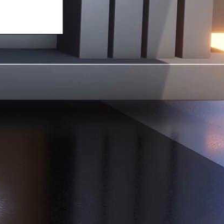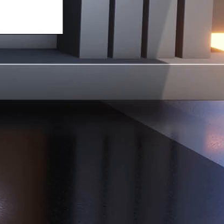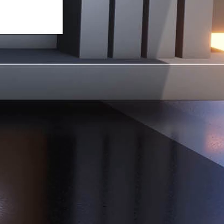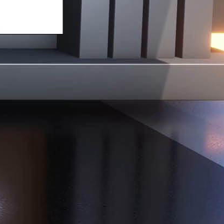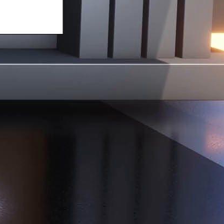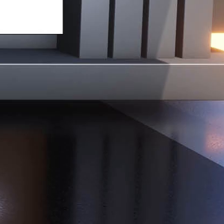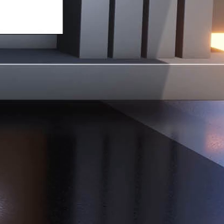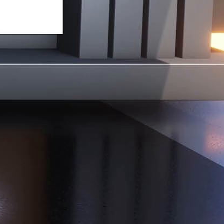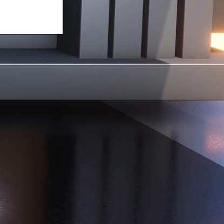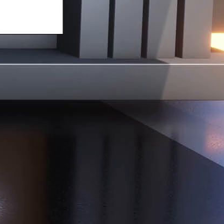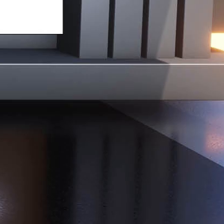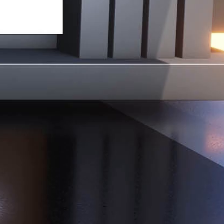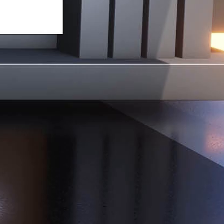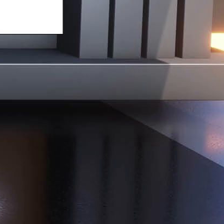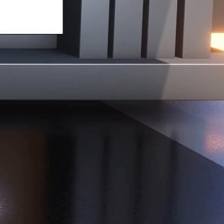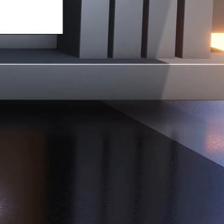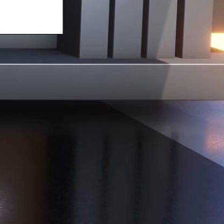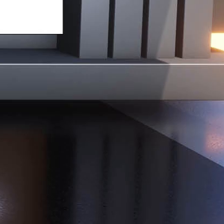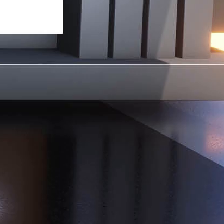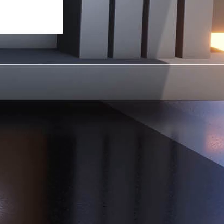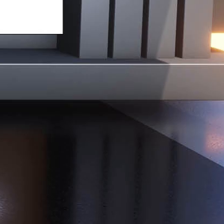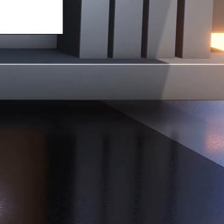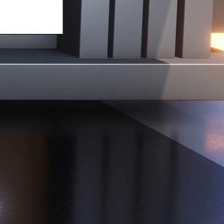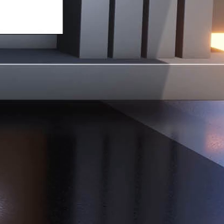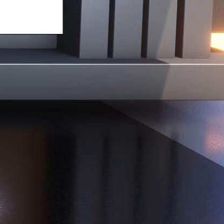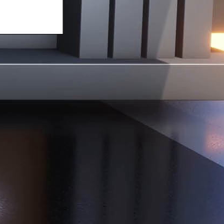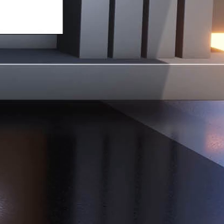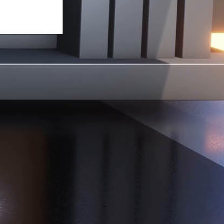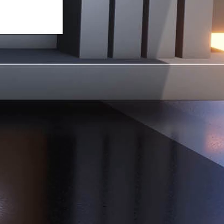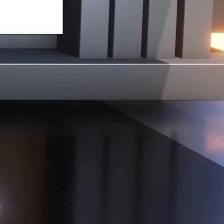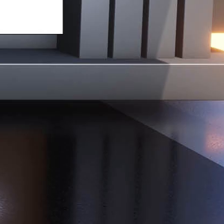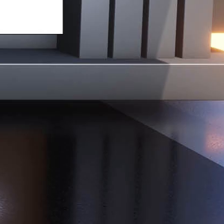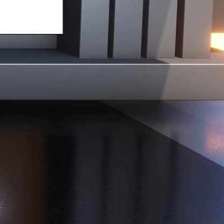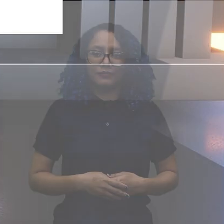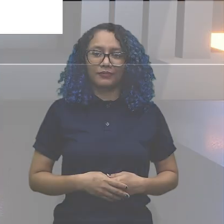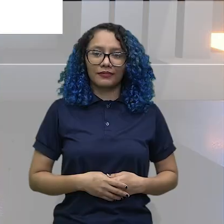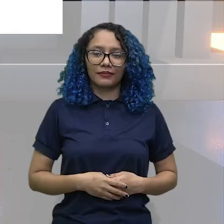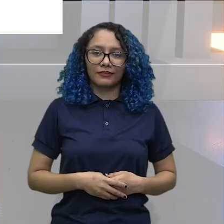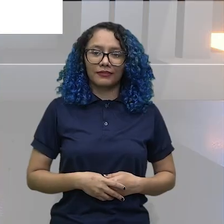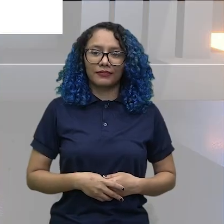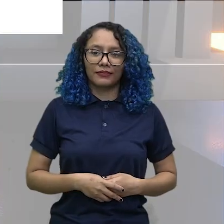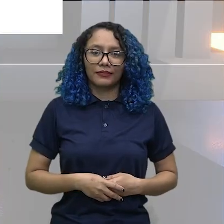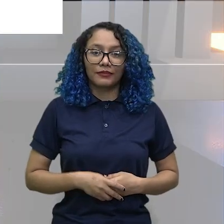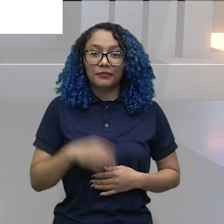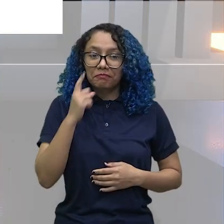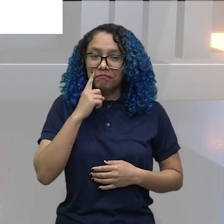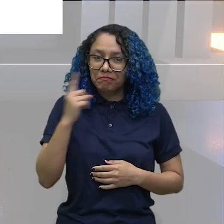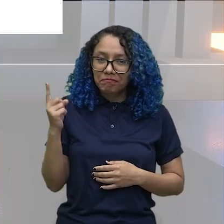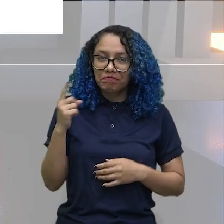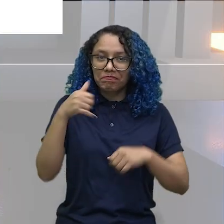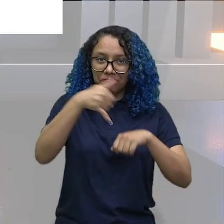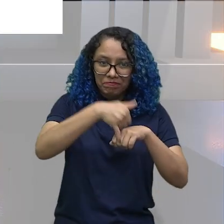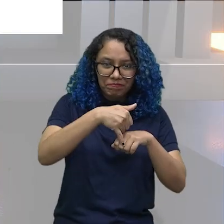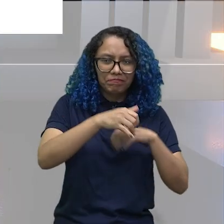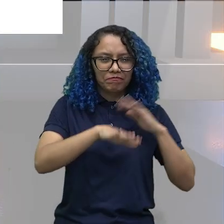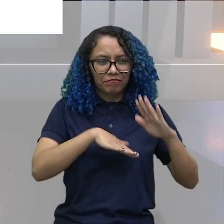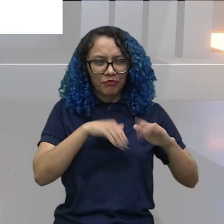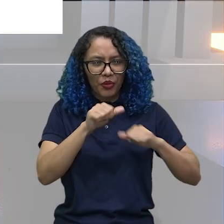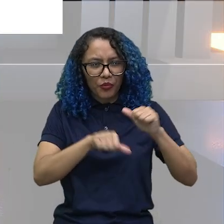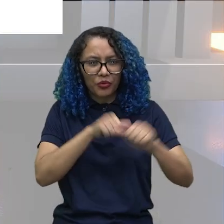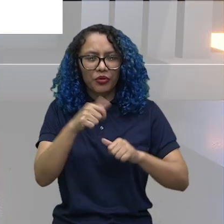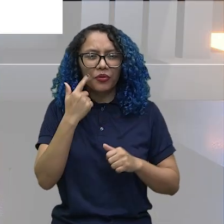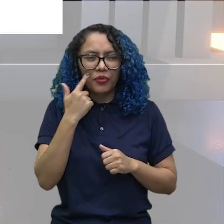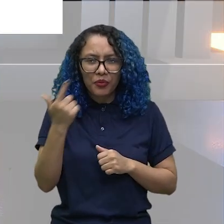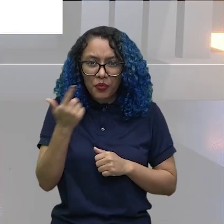celular, aquele azulzinho ali, eu tive também, tive um parecido com aquele último ali, o que está mais na ponta lá,